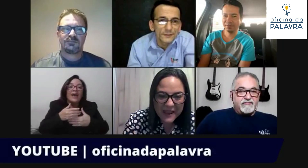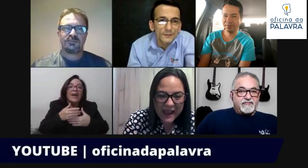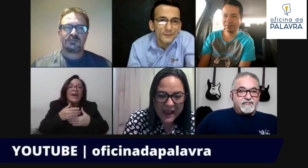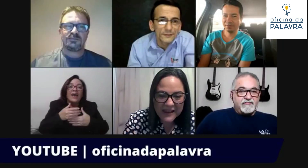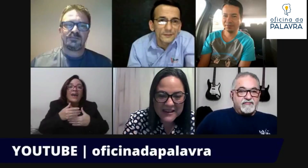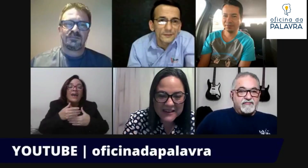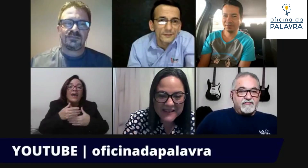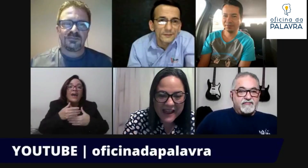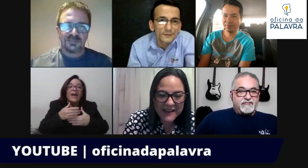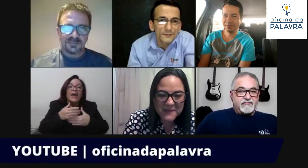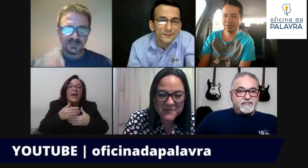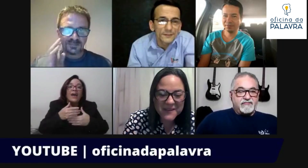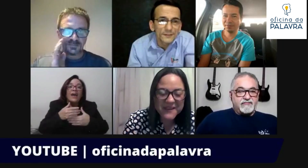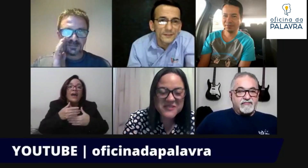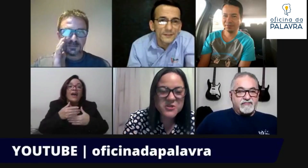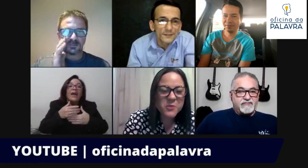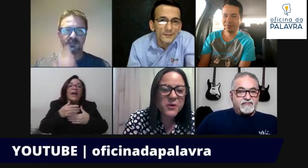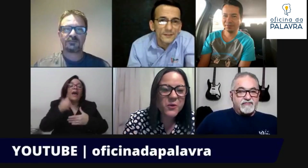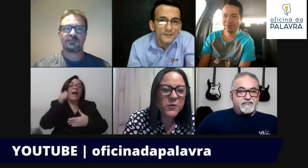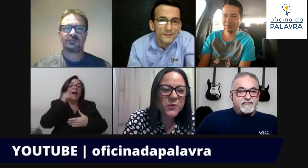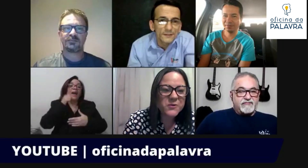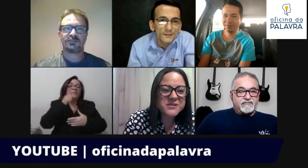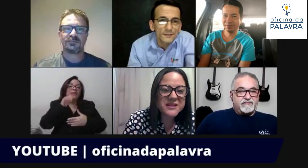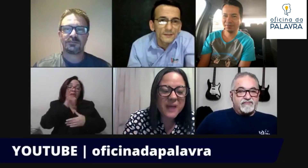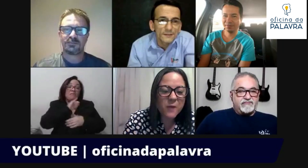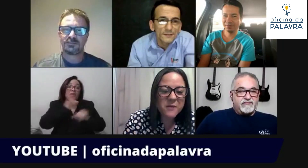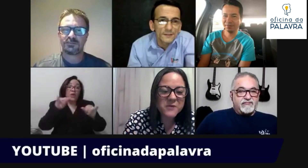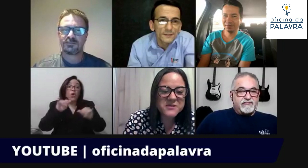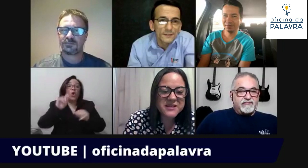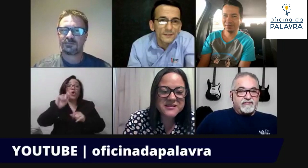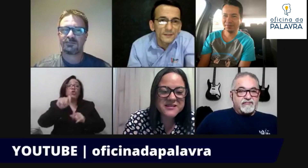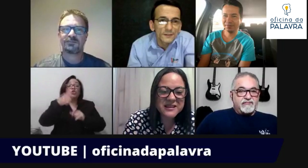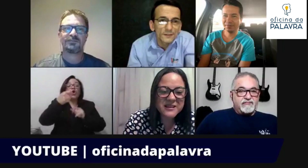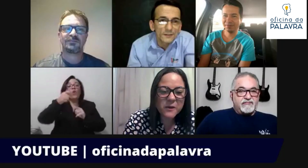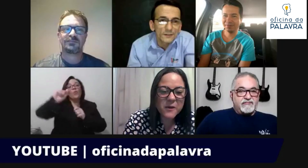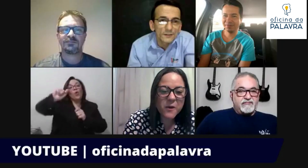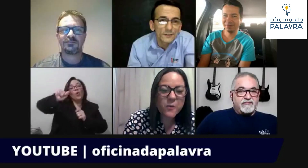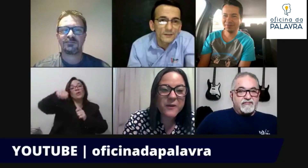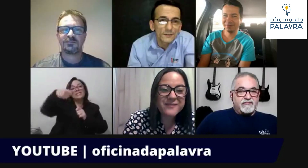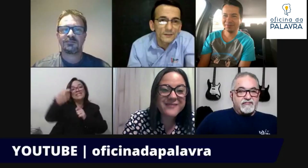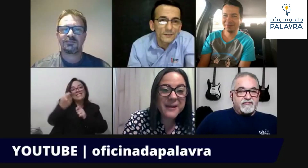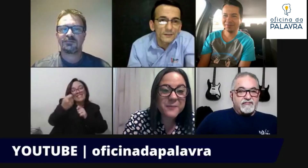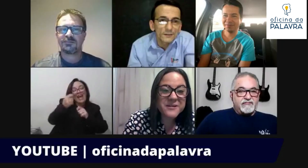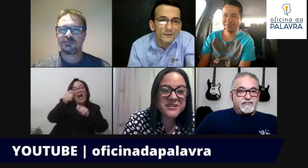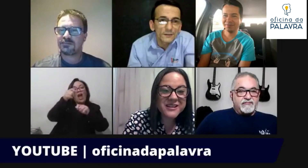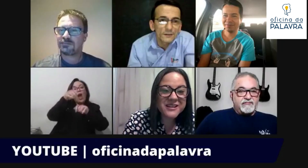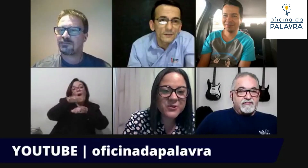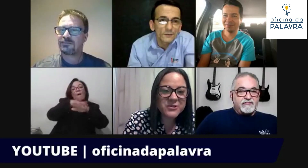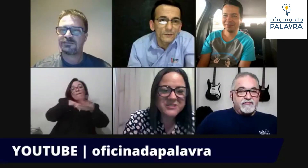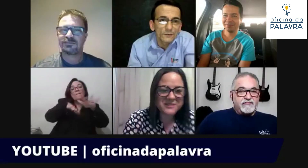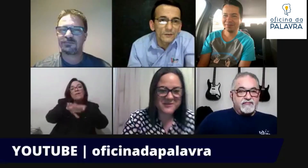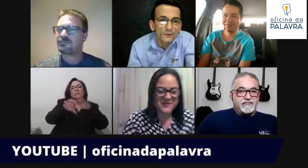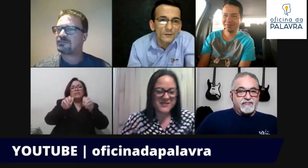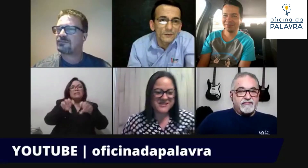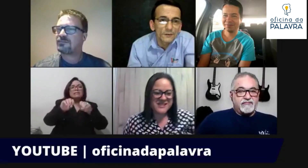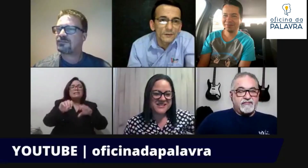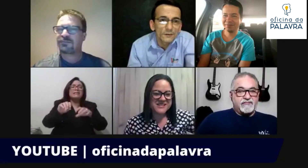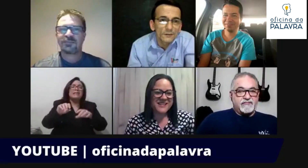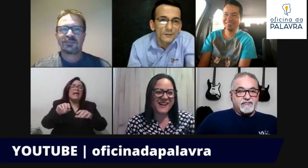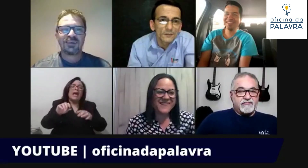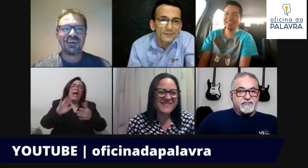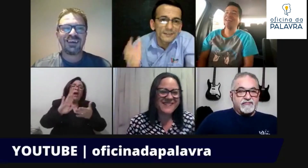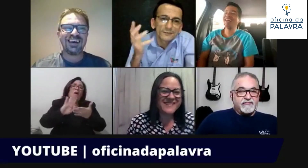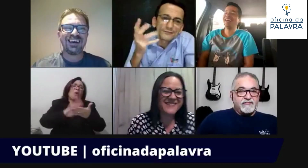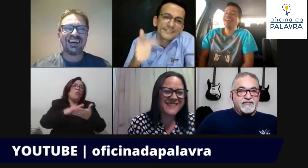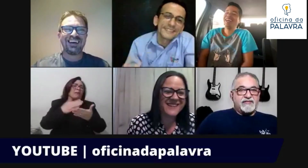aqui, a Elianai, sobre o sinal Mãos que Ensinam. O intérprete que lute para fazer